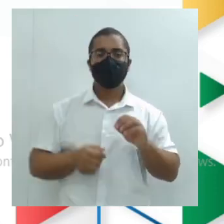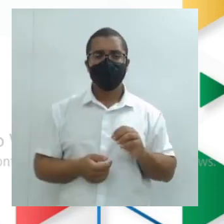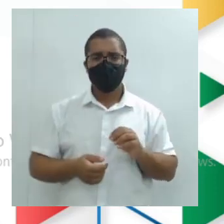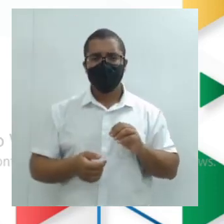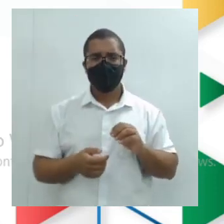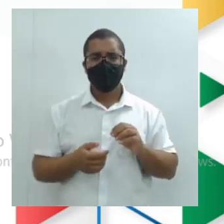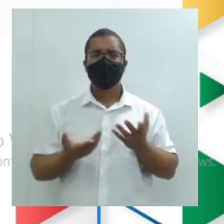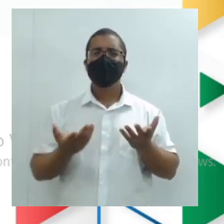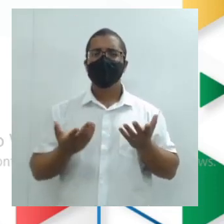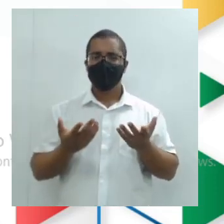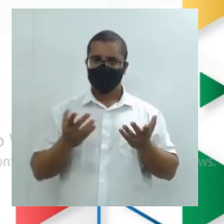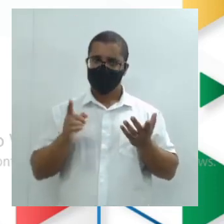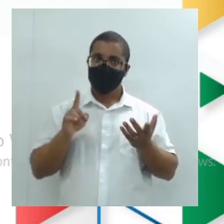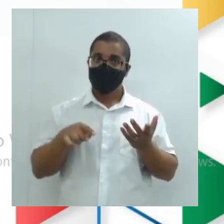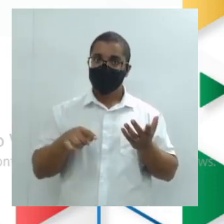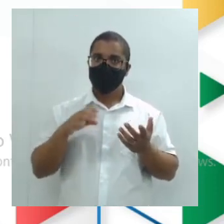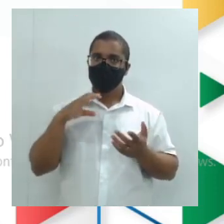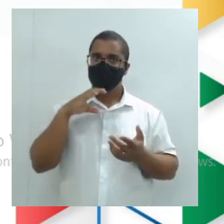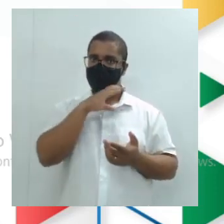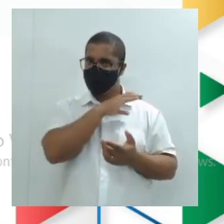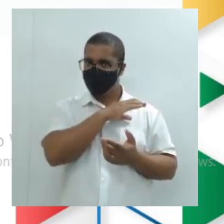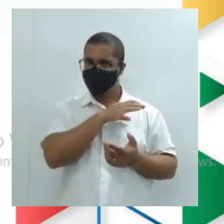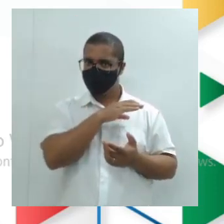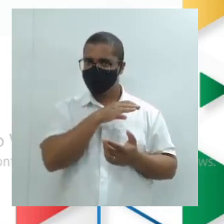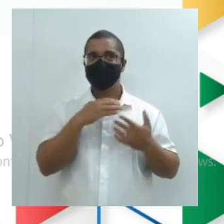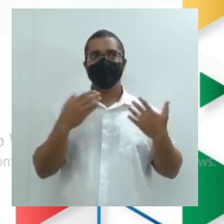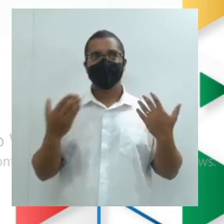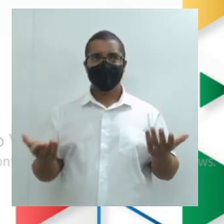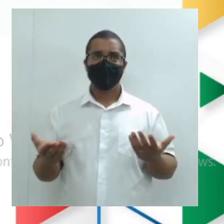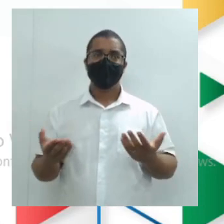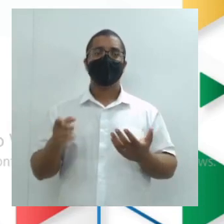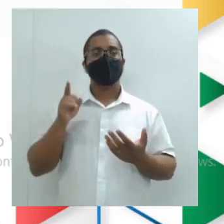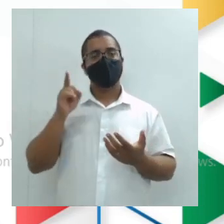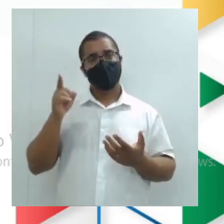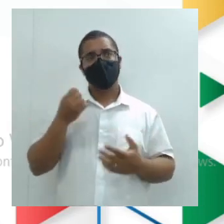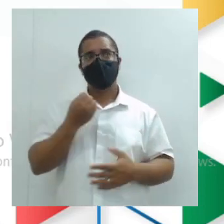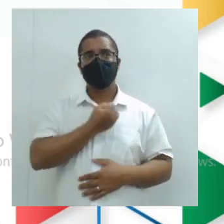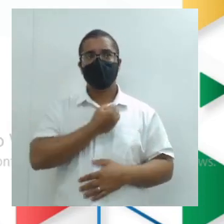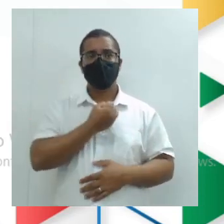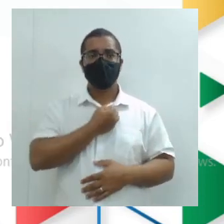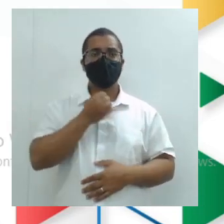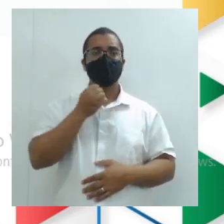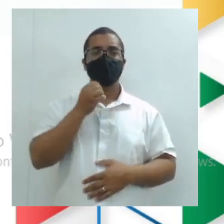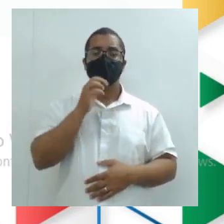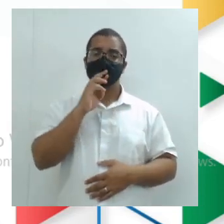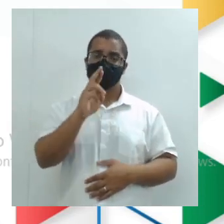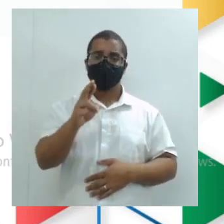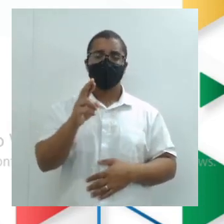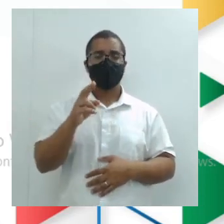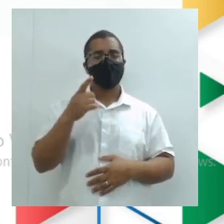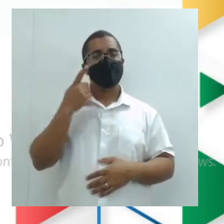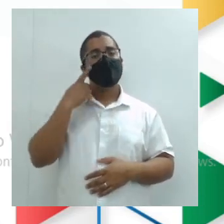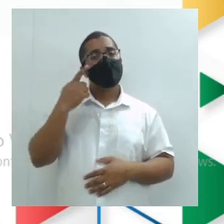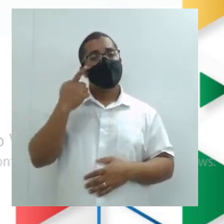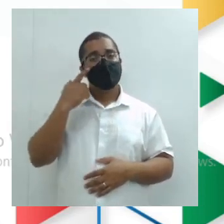Acima de zero só pode ser quente. Então, é lógico que quando eu for trabalhar com essa